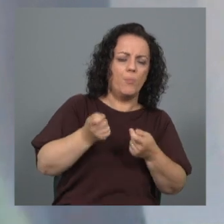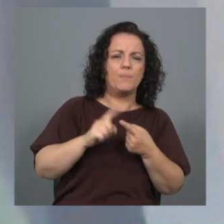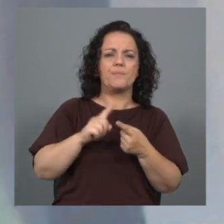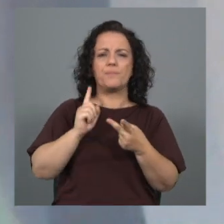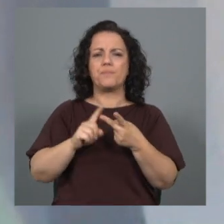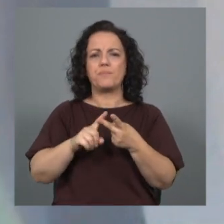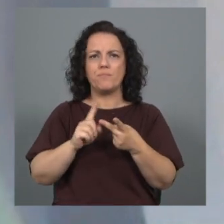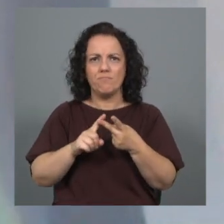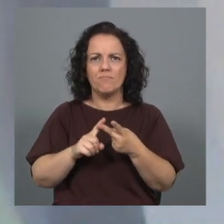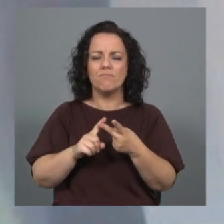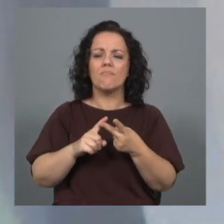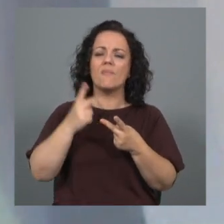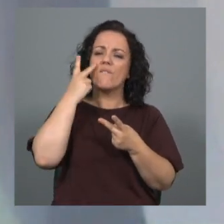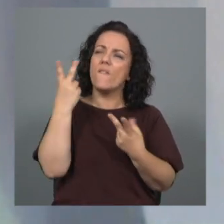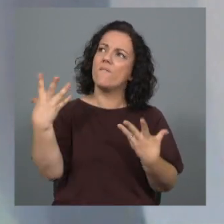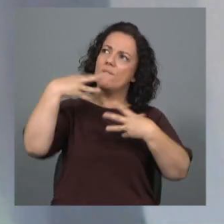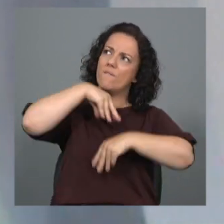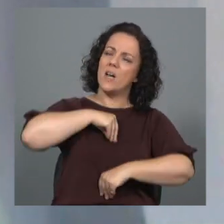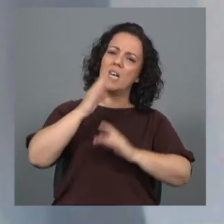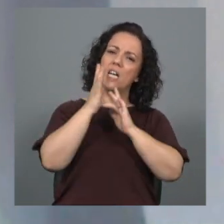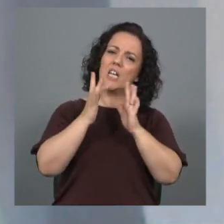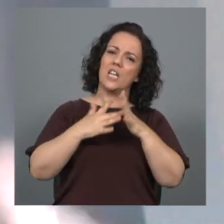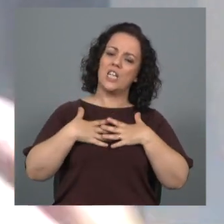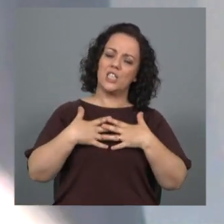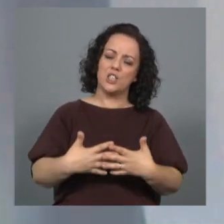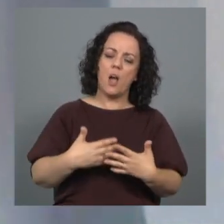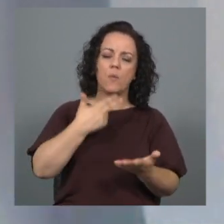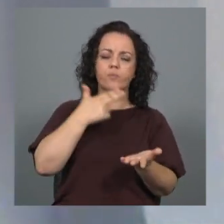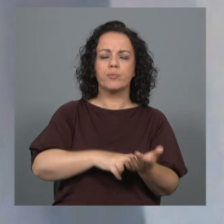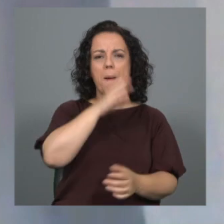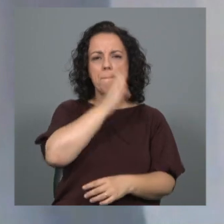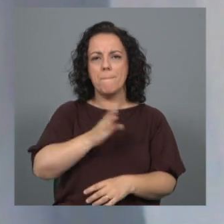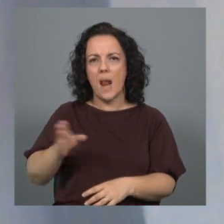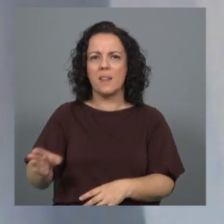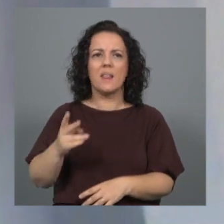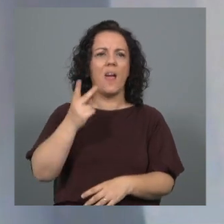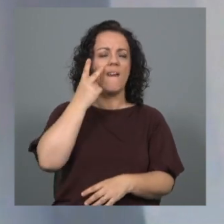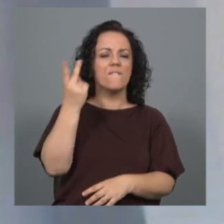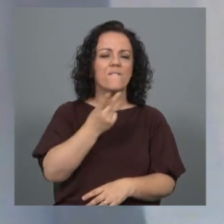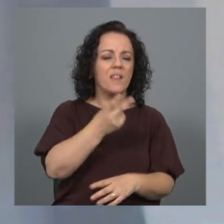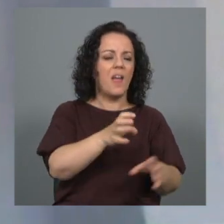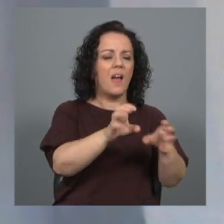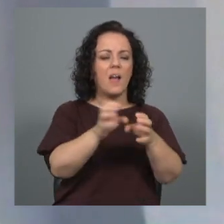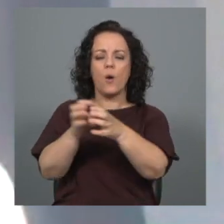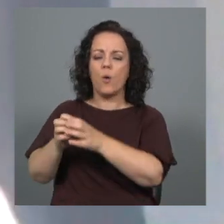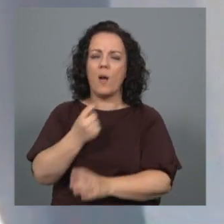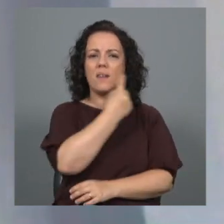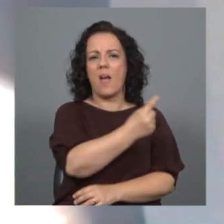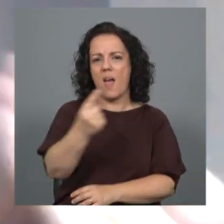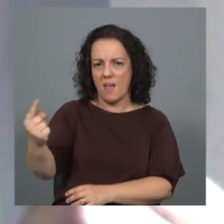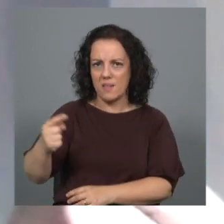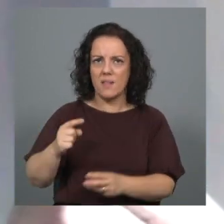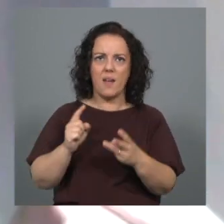a vivência cristã na prática, depois como é que é os estilos de vida que cada comunidade adota. Vai também